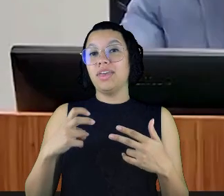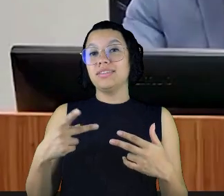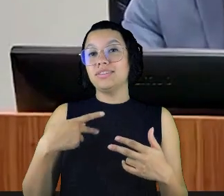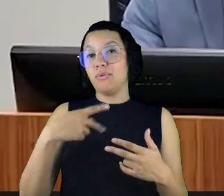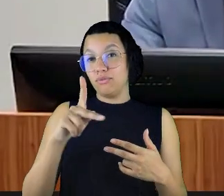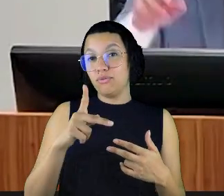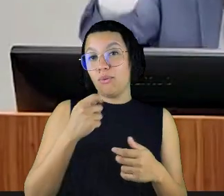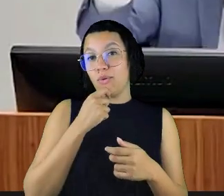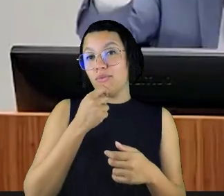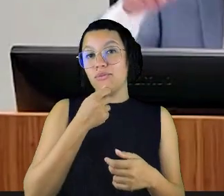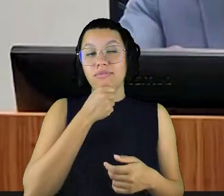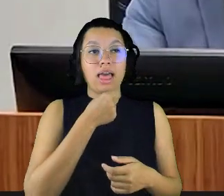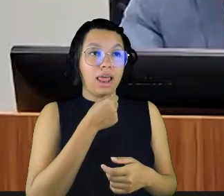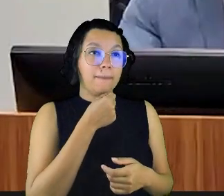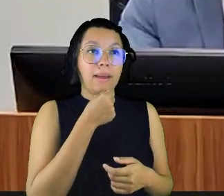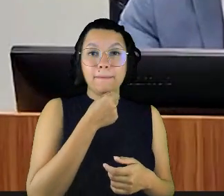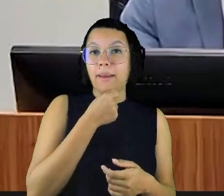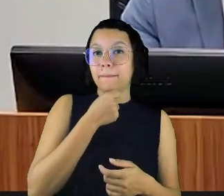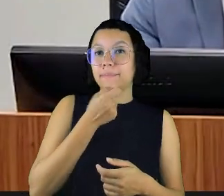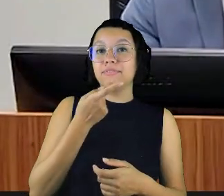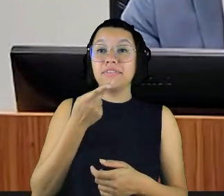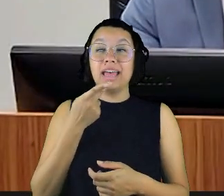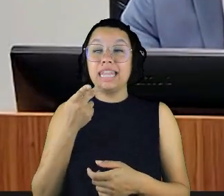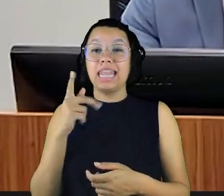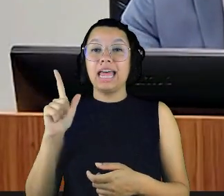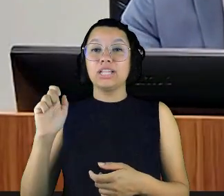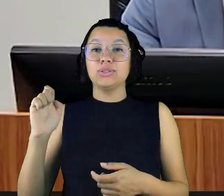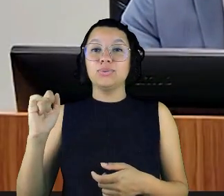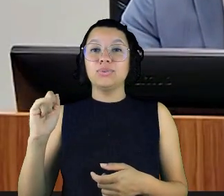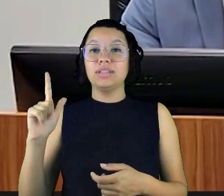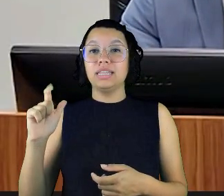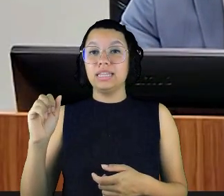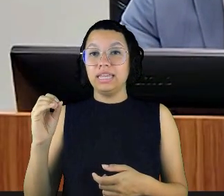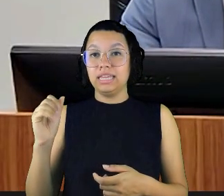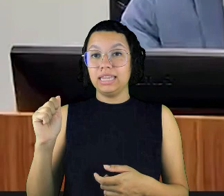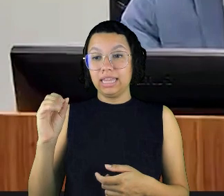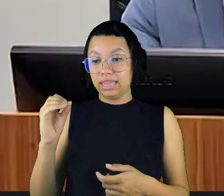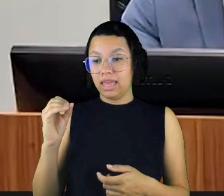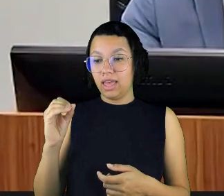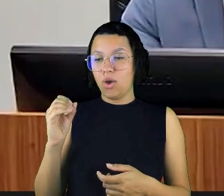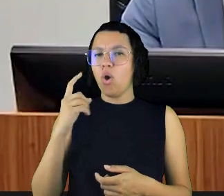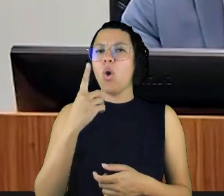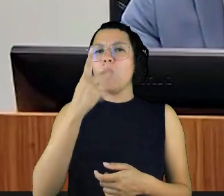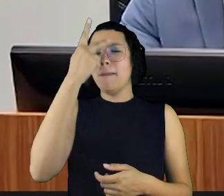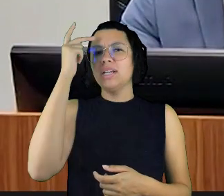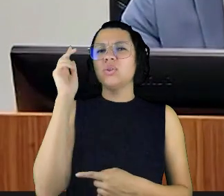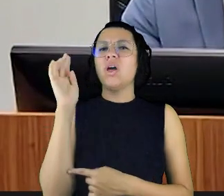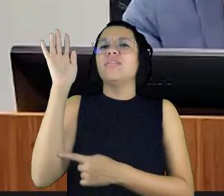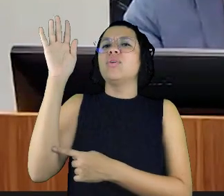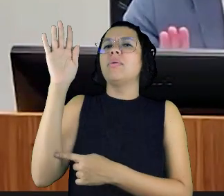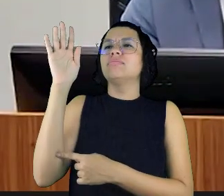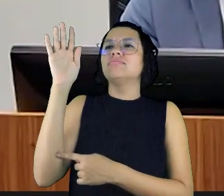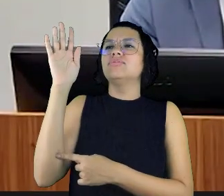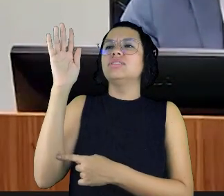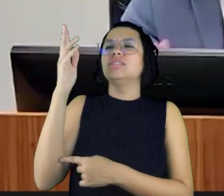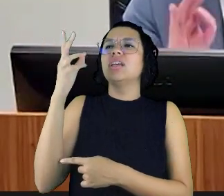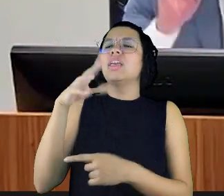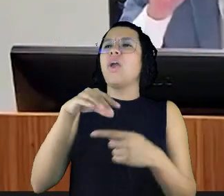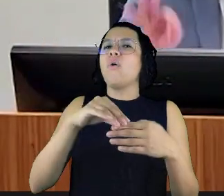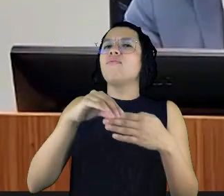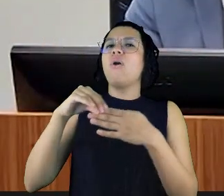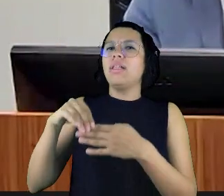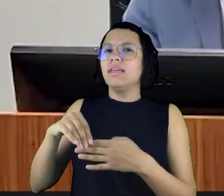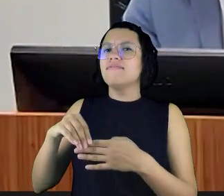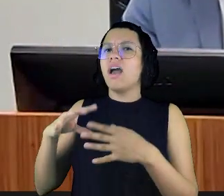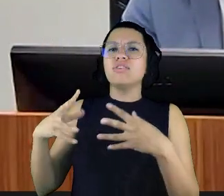mão e falou assim: eu vou levar esse estoque de roupas íntimas. Eu estou falando roupas íntimas para